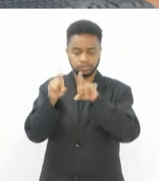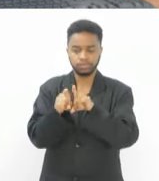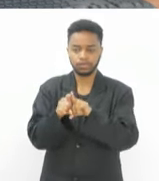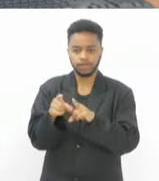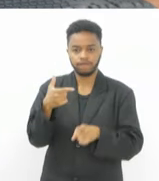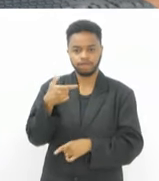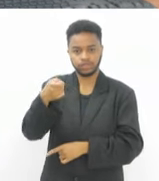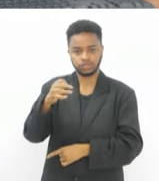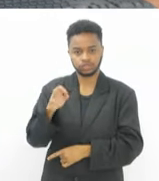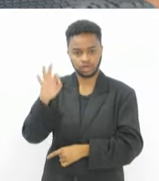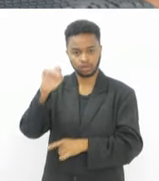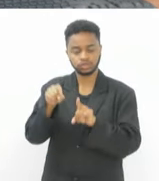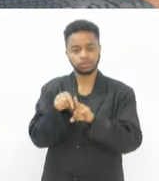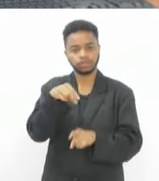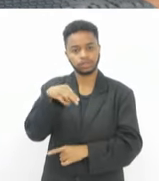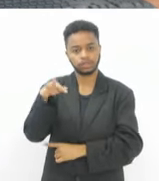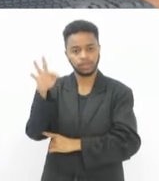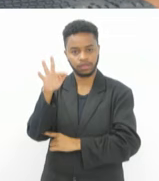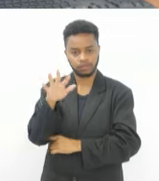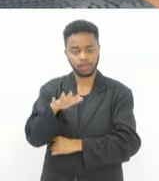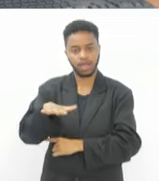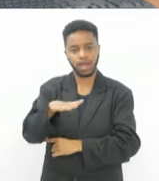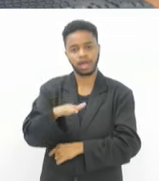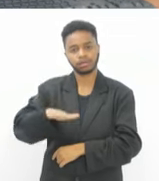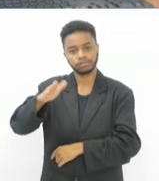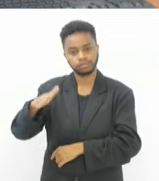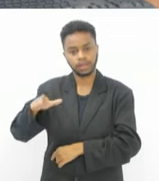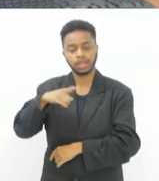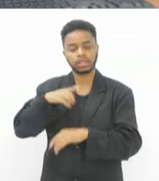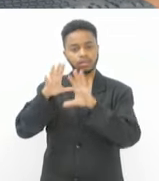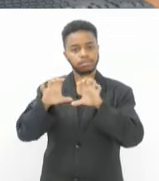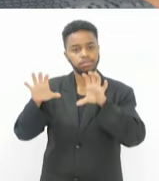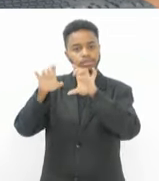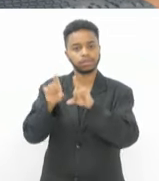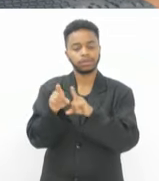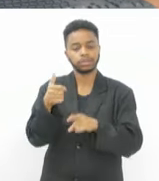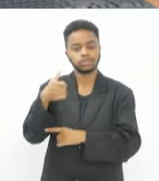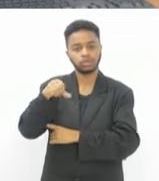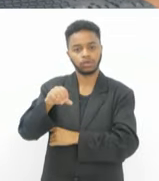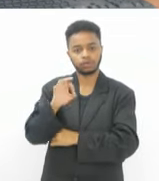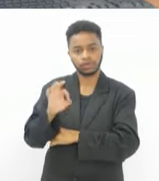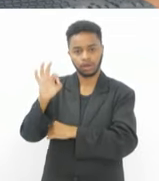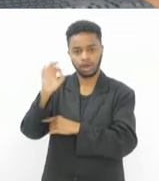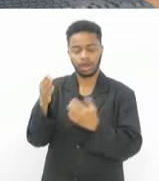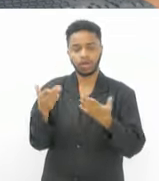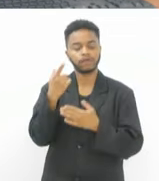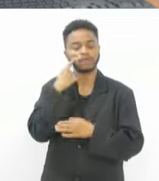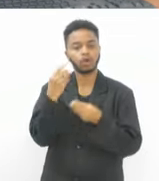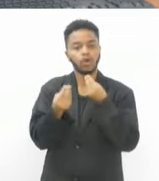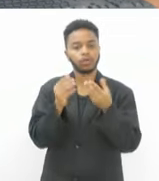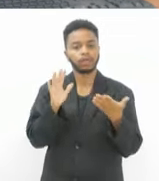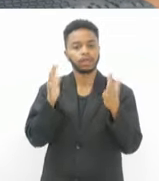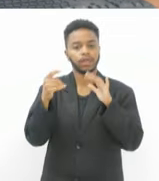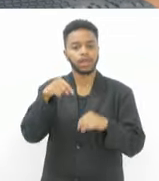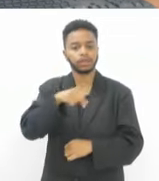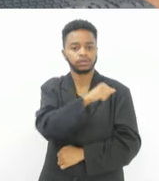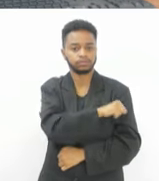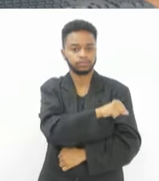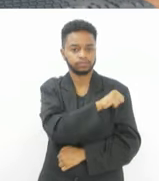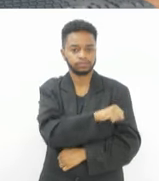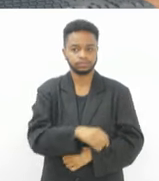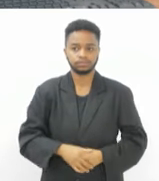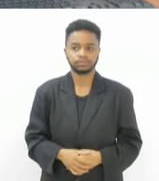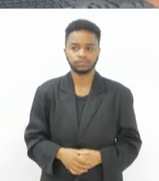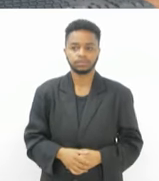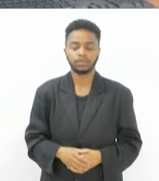graus. E Nova Friburgo, na região serrana, nublado, com 19 graus. Vamos ver agora o tempo aqui no Rio de Janeiro. Você